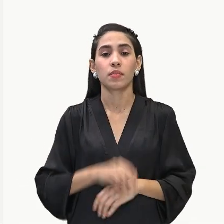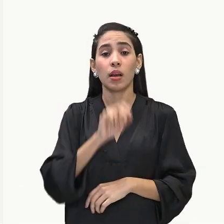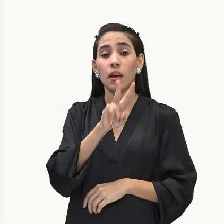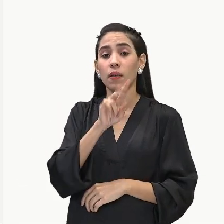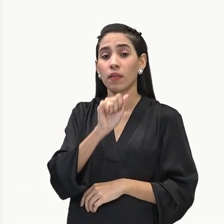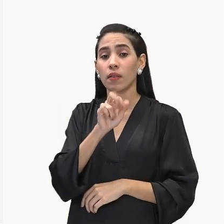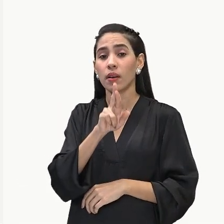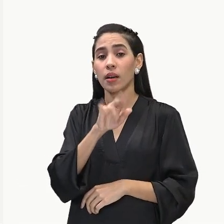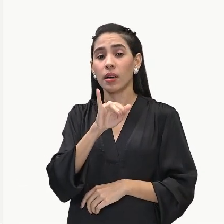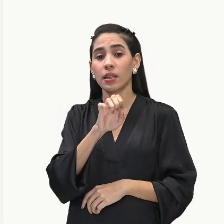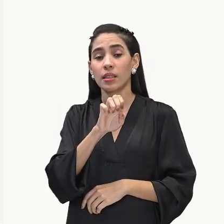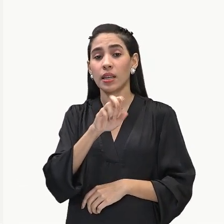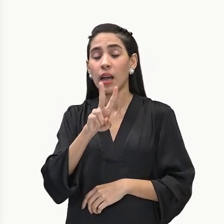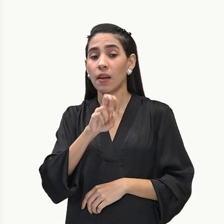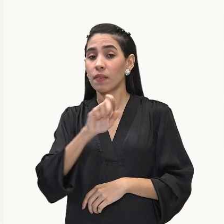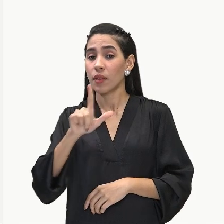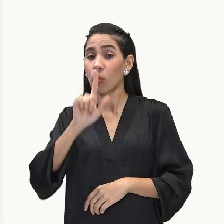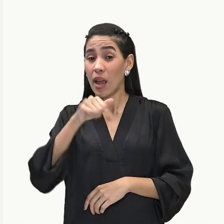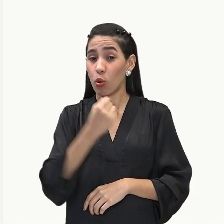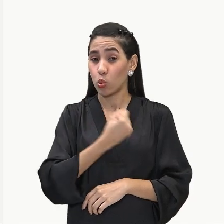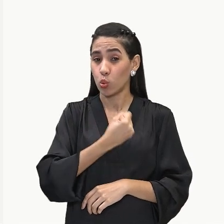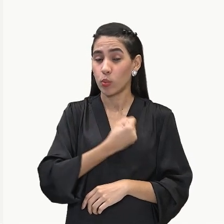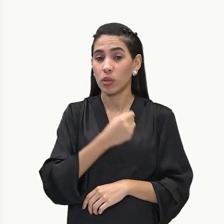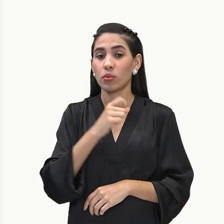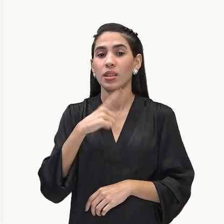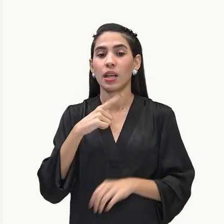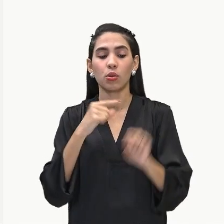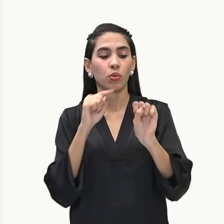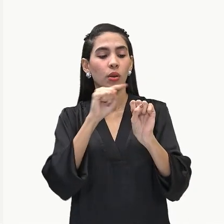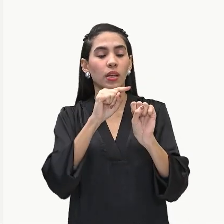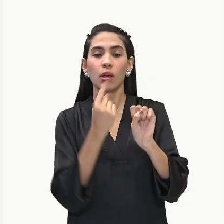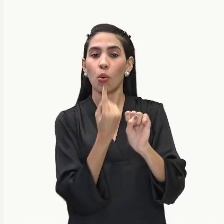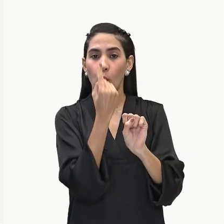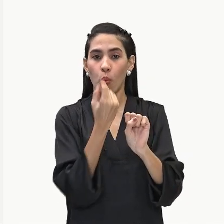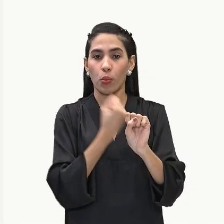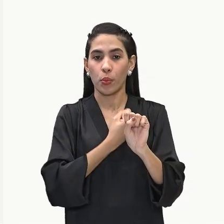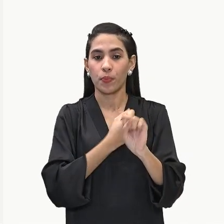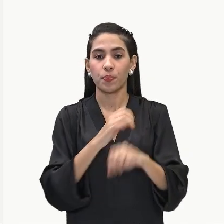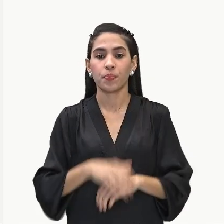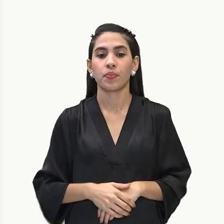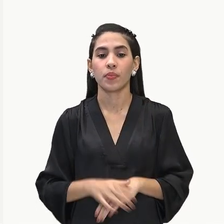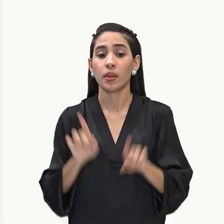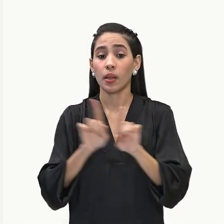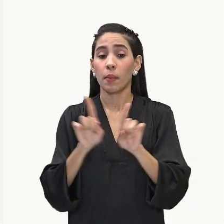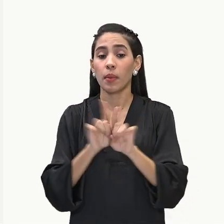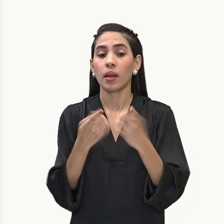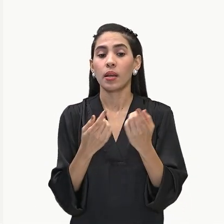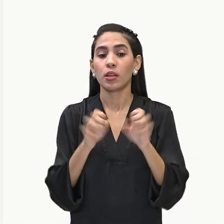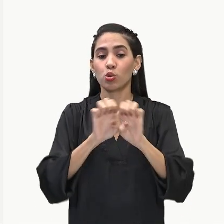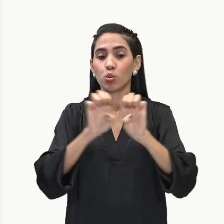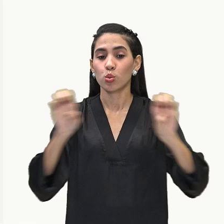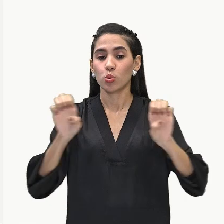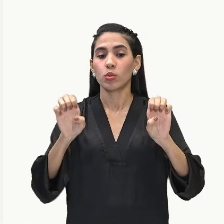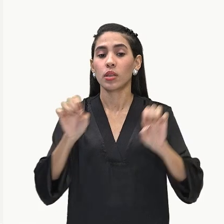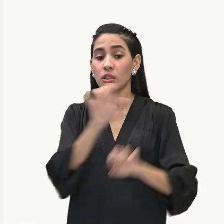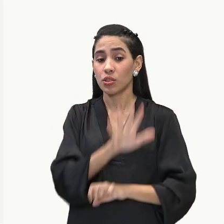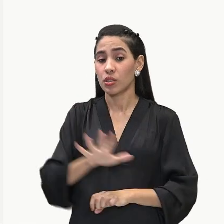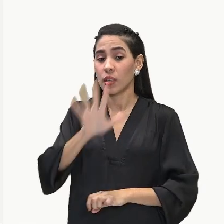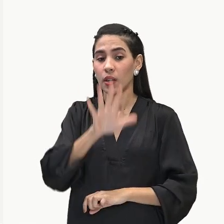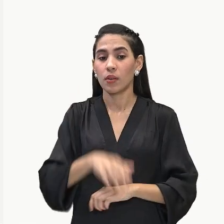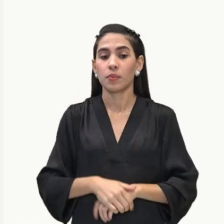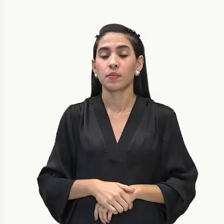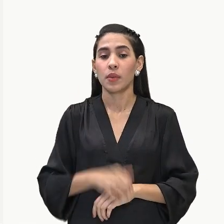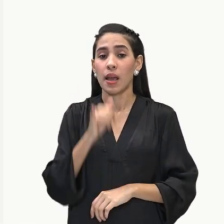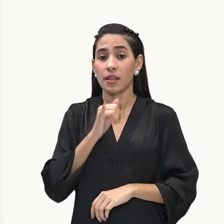apenas à potência 1. A forma geral de uma equação do primeiro grau é esta aqui. Preste atenção que aqui